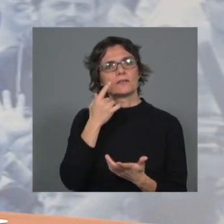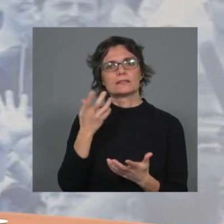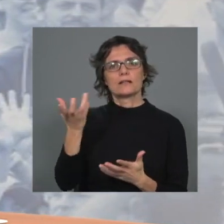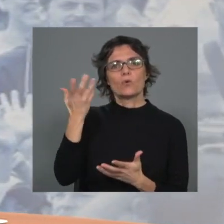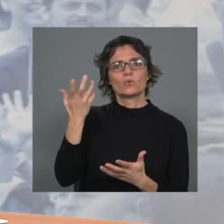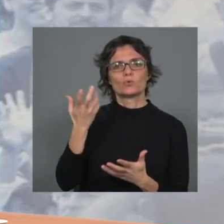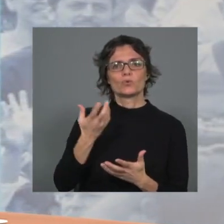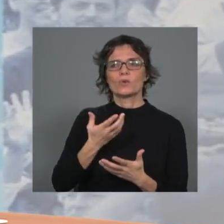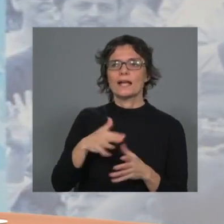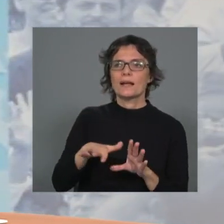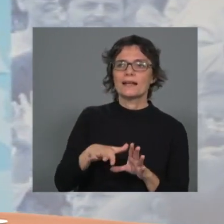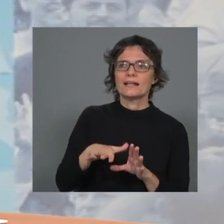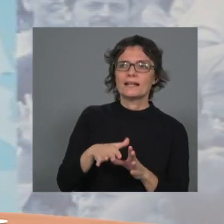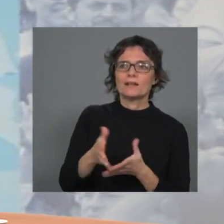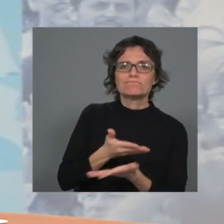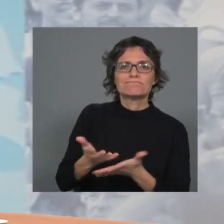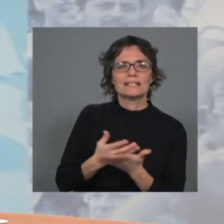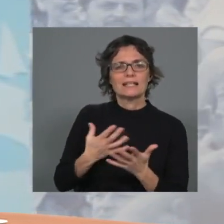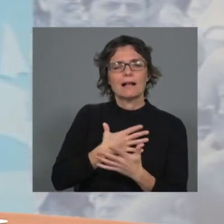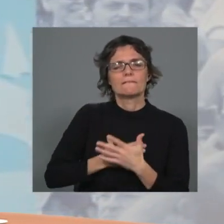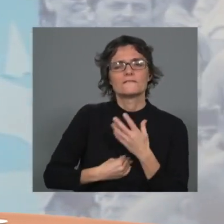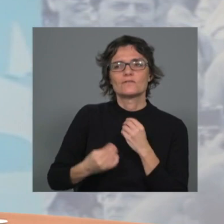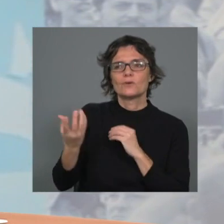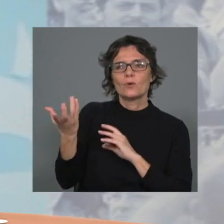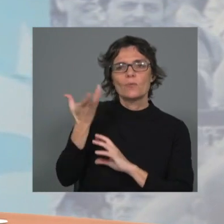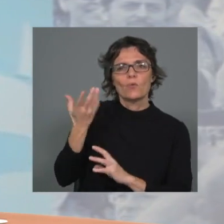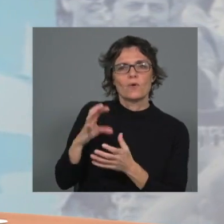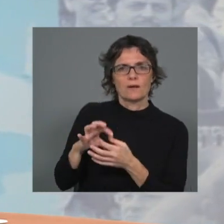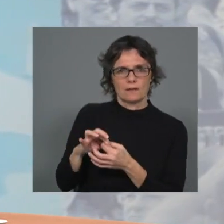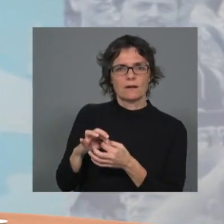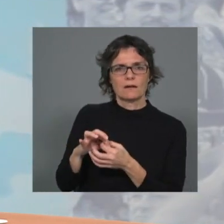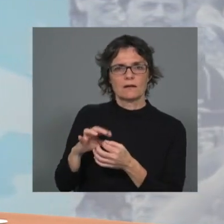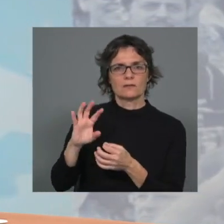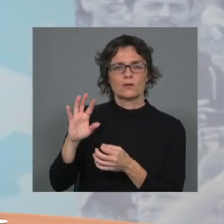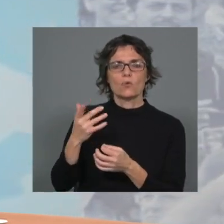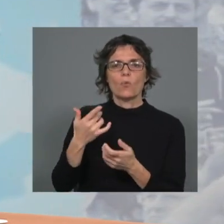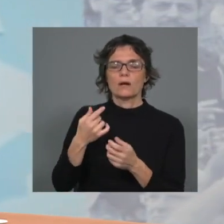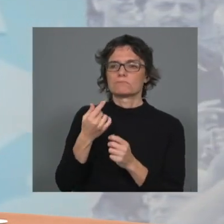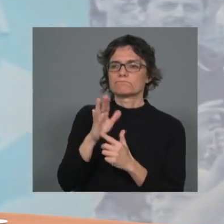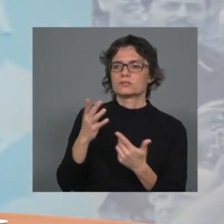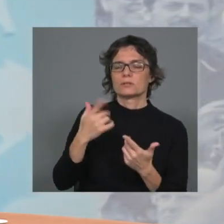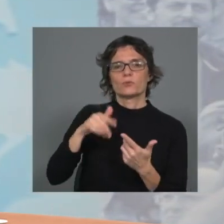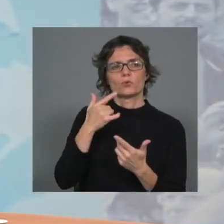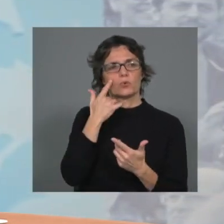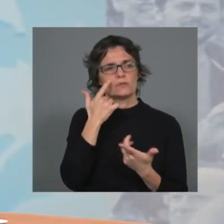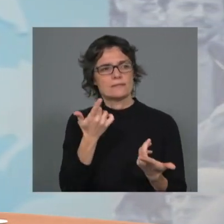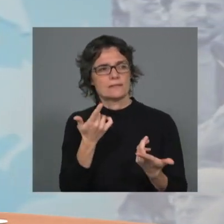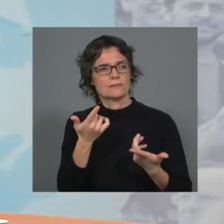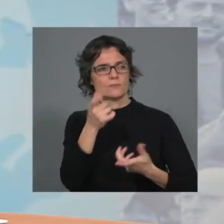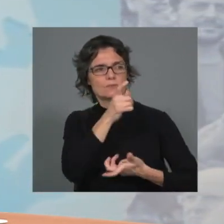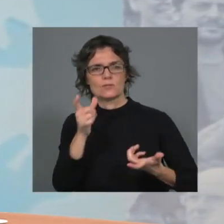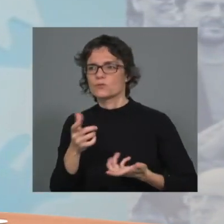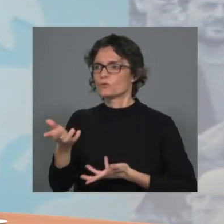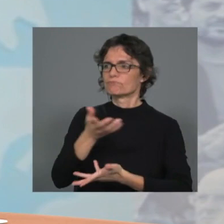quando a cultura e a formação depois resultam também no entrosamento entre as pessoas e na partilha, no conhecimento mútuo, é uma